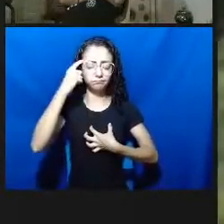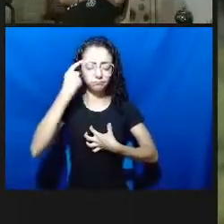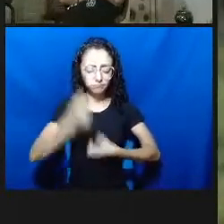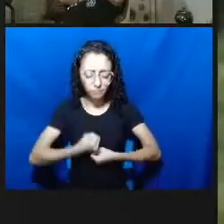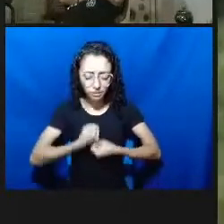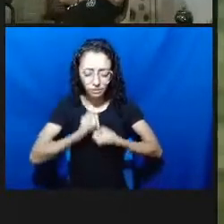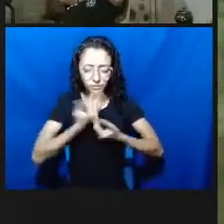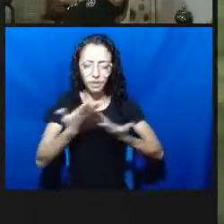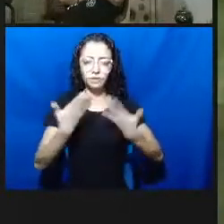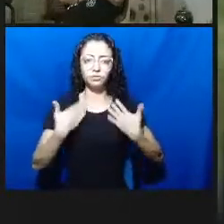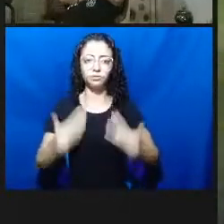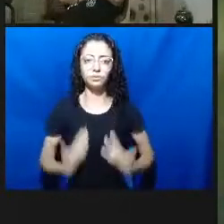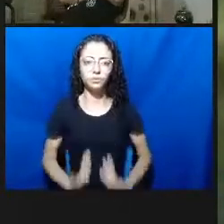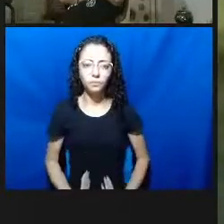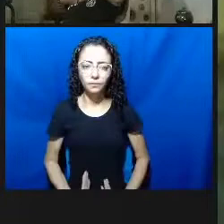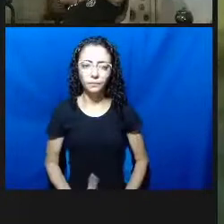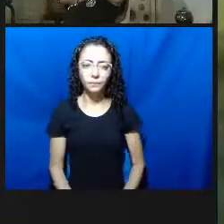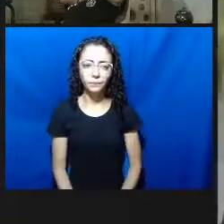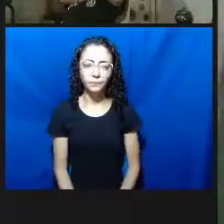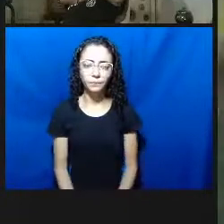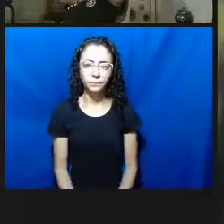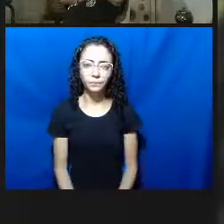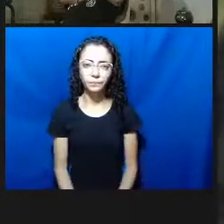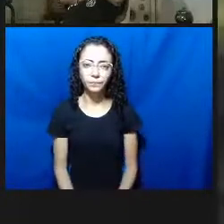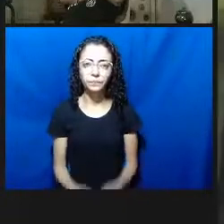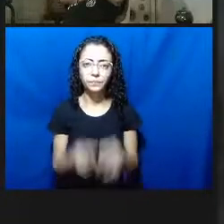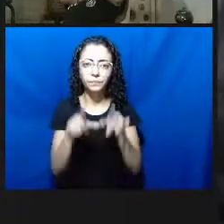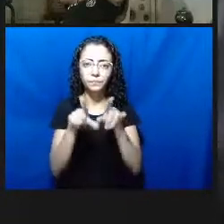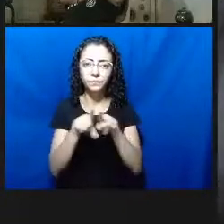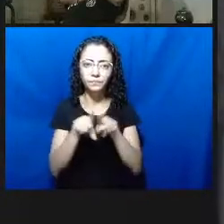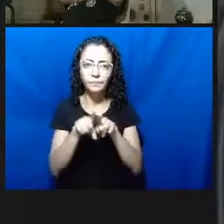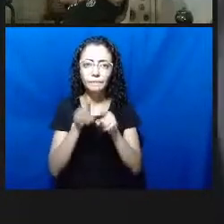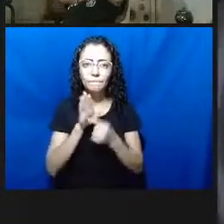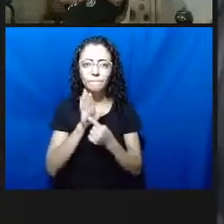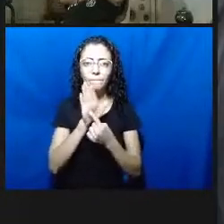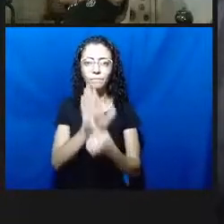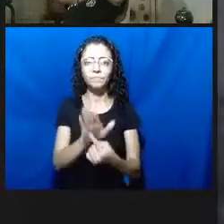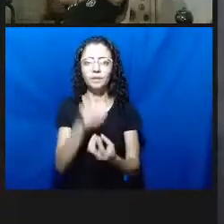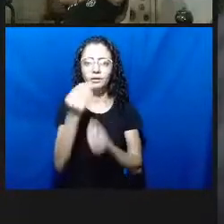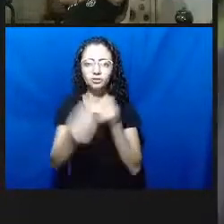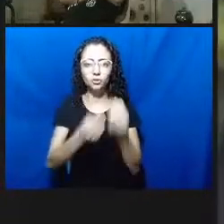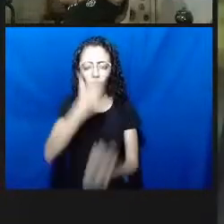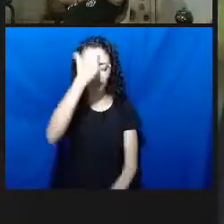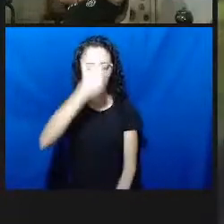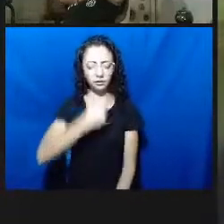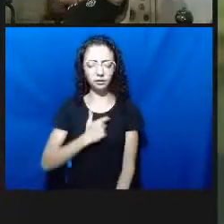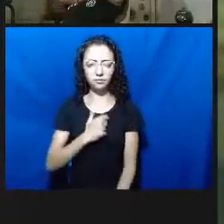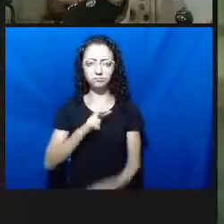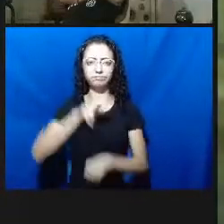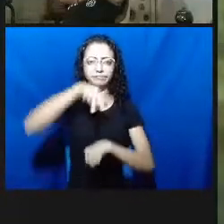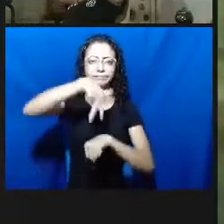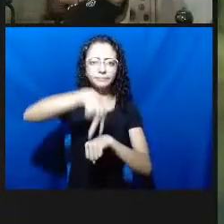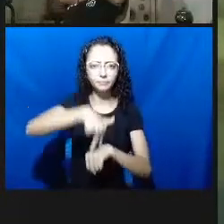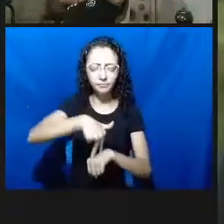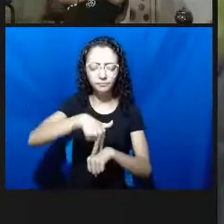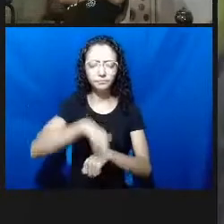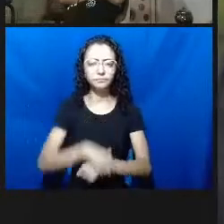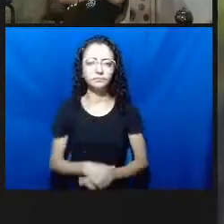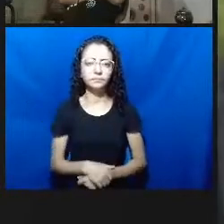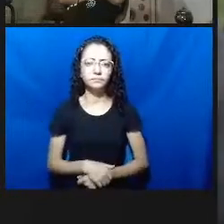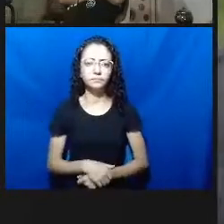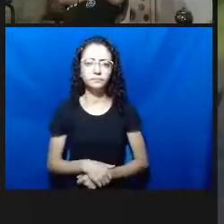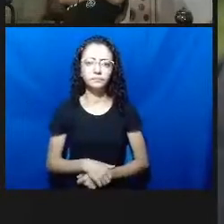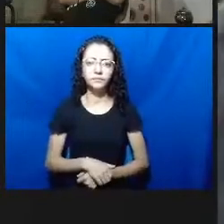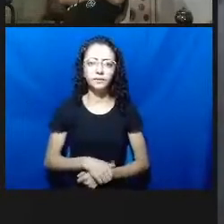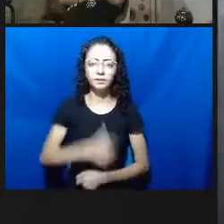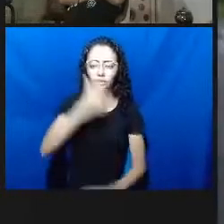que mostra uma maneira de ser, não só de ser isolado e ser sozinho